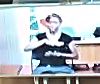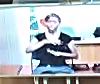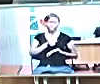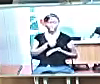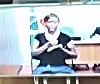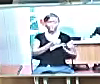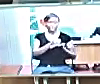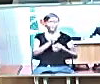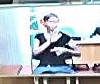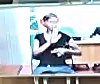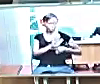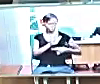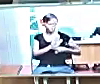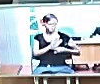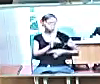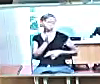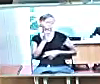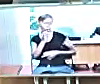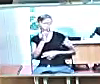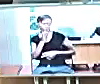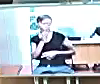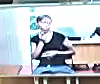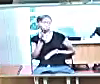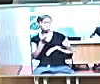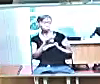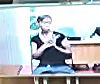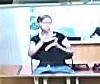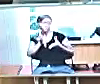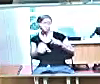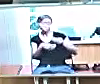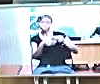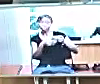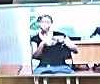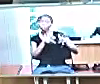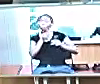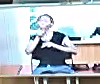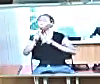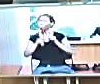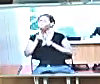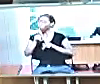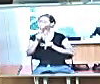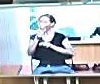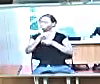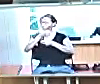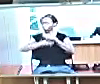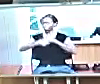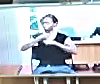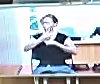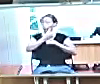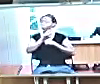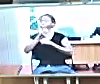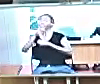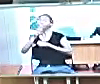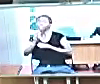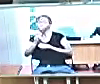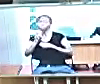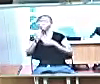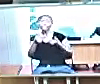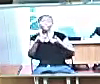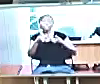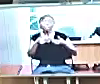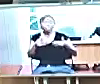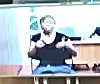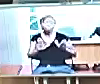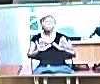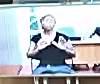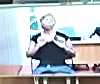exemplo foi uma emenda popular em 2005 que abriu o cofre nanciamento do